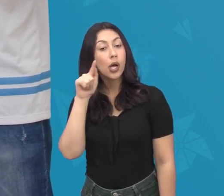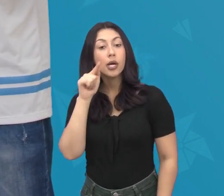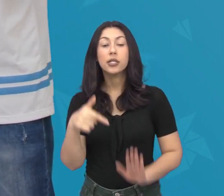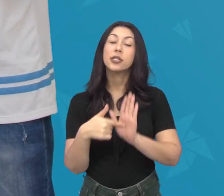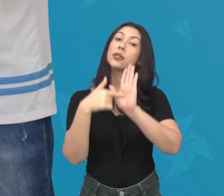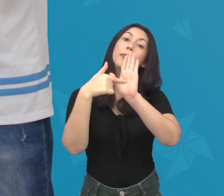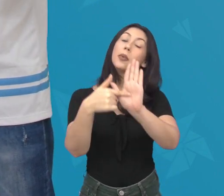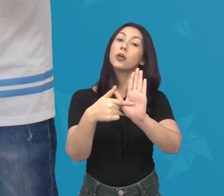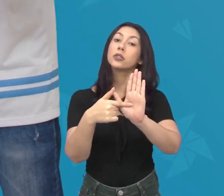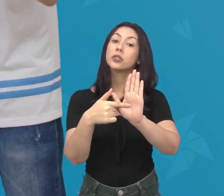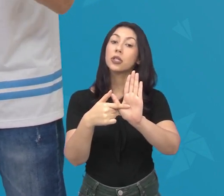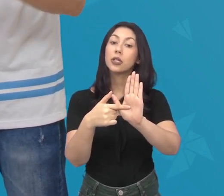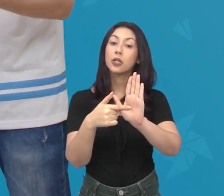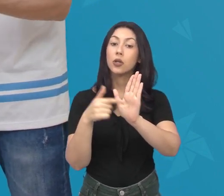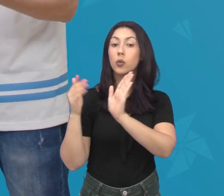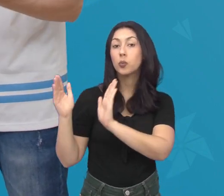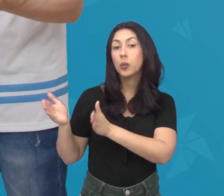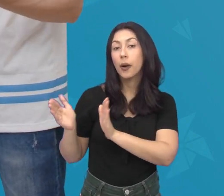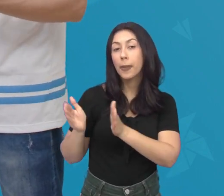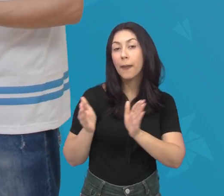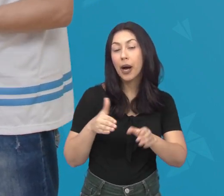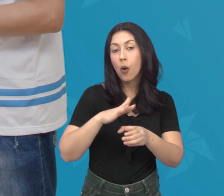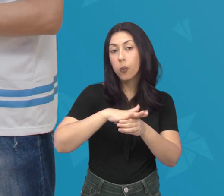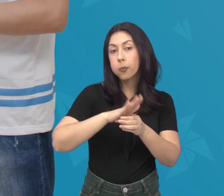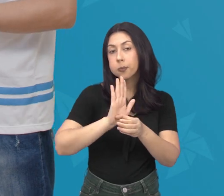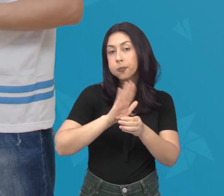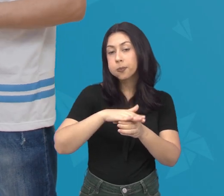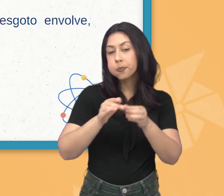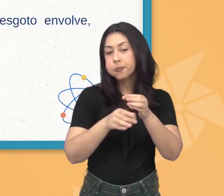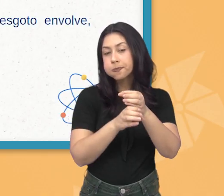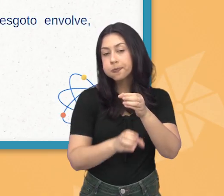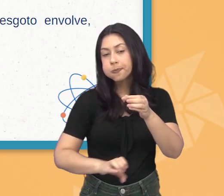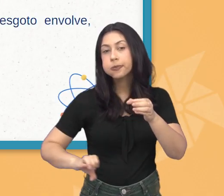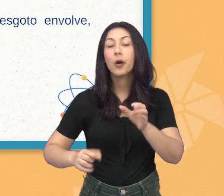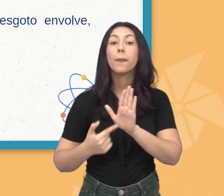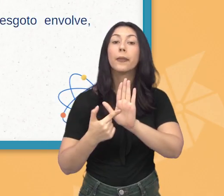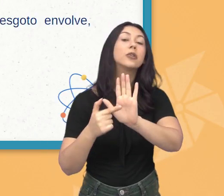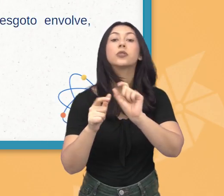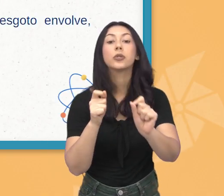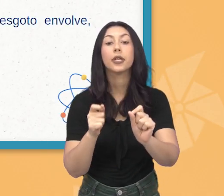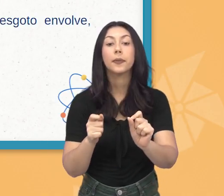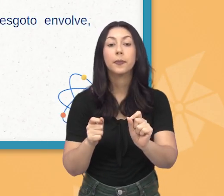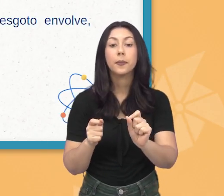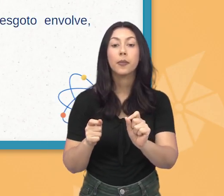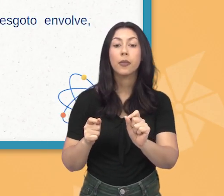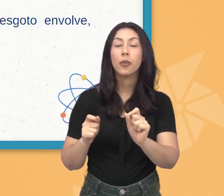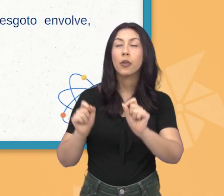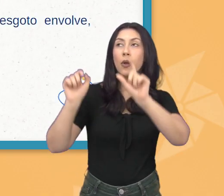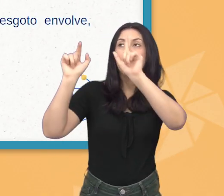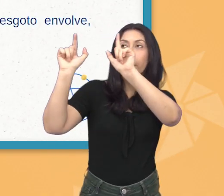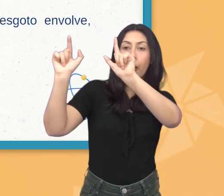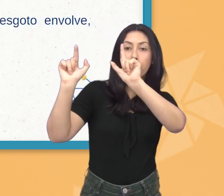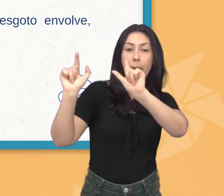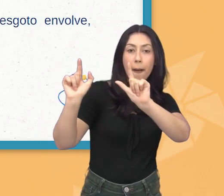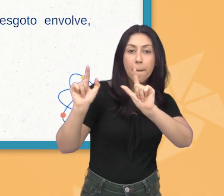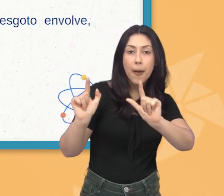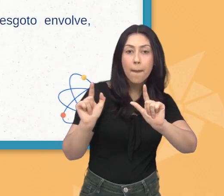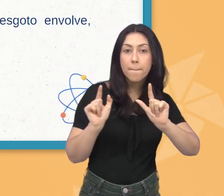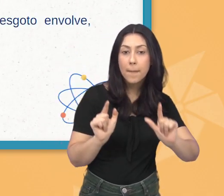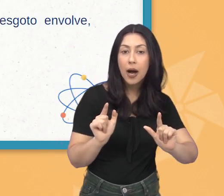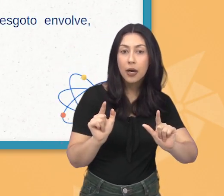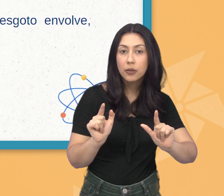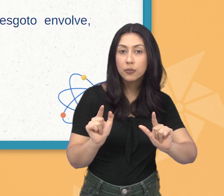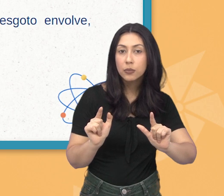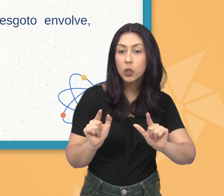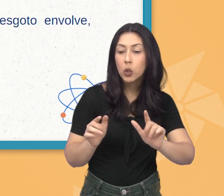um pouco sobre como funciona o sistema ali de tratamento de esgoto. Que mostra assim, o esquema que segue refere-se às etapas de tratamento do